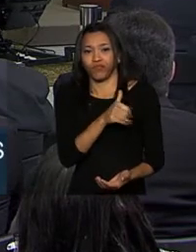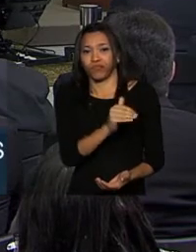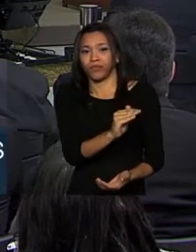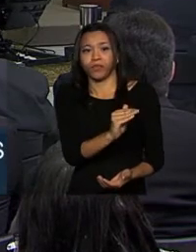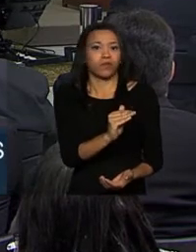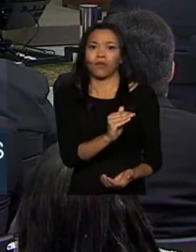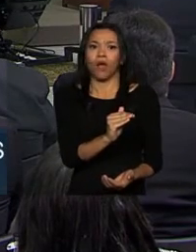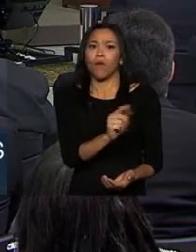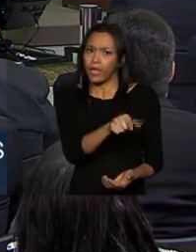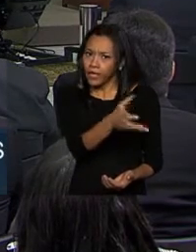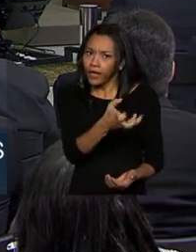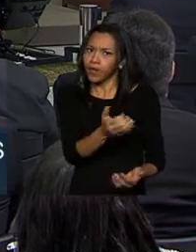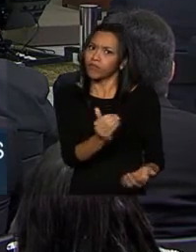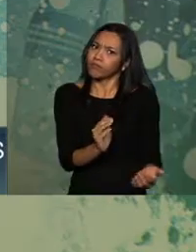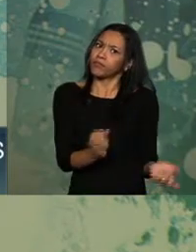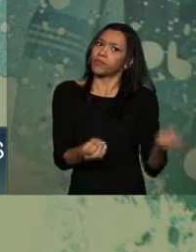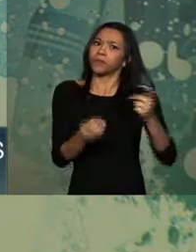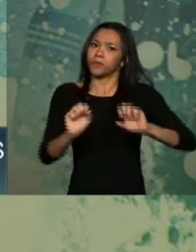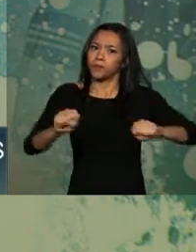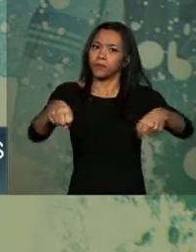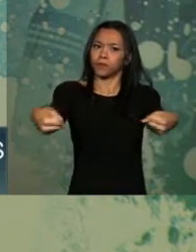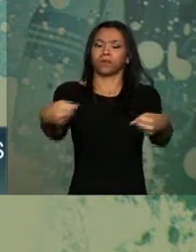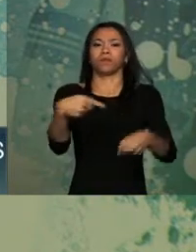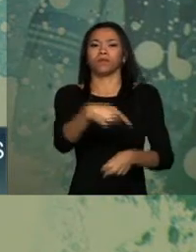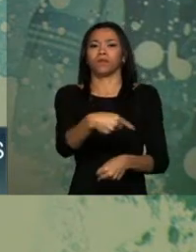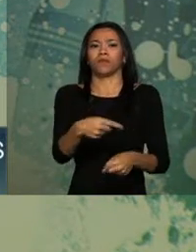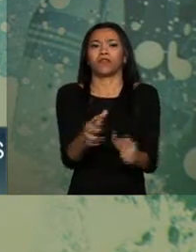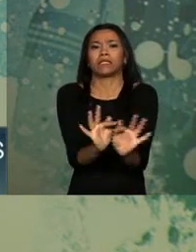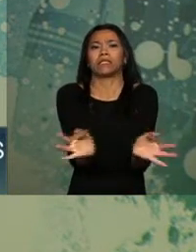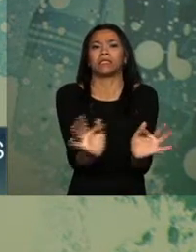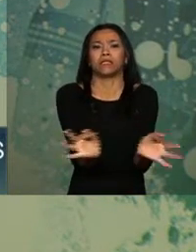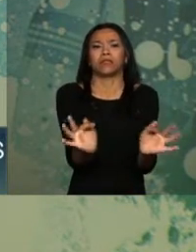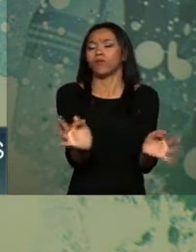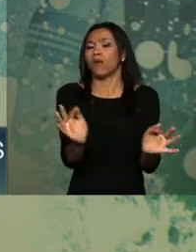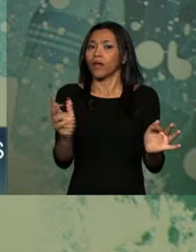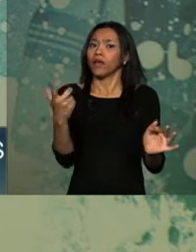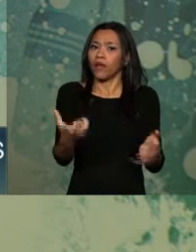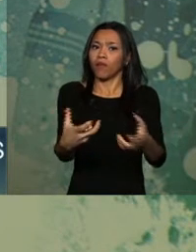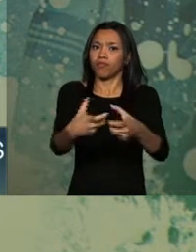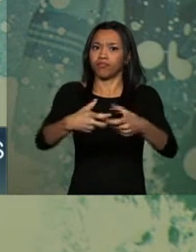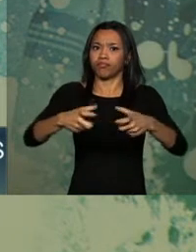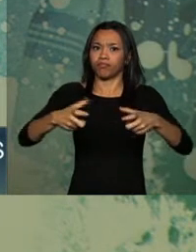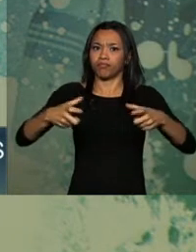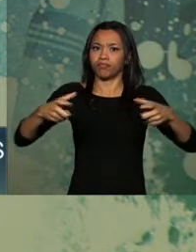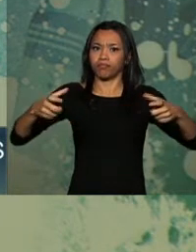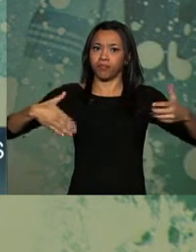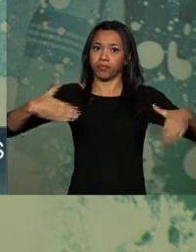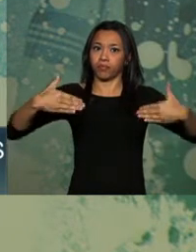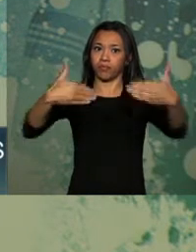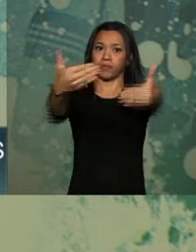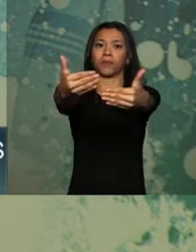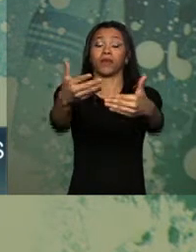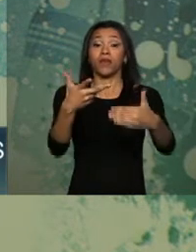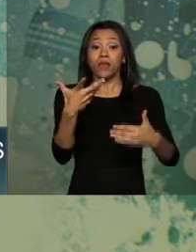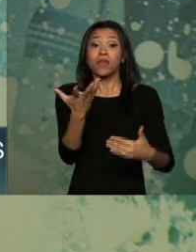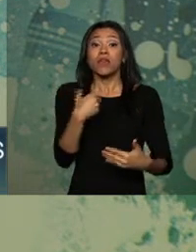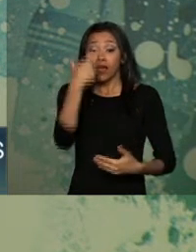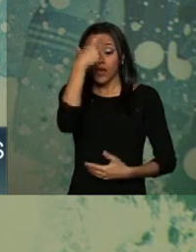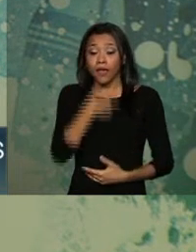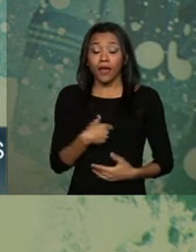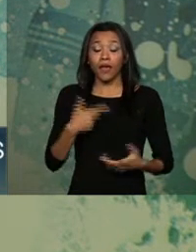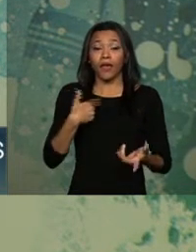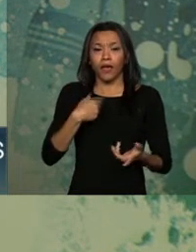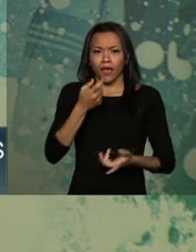quer ficar pequeno. O MEI não quer ficar pequeno. Ele quer crescer. Quem é MEI quer ser